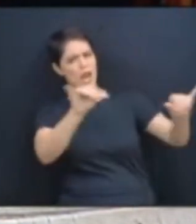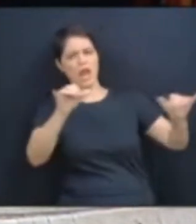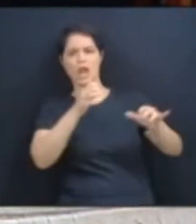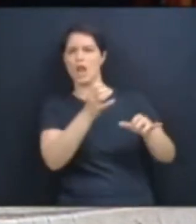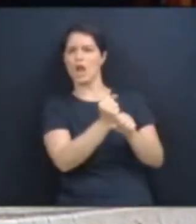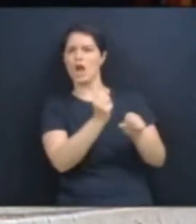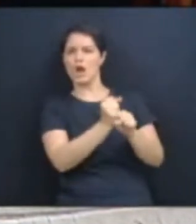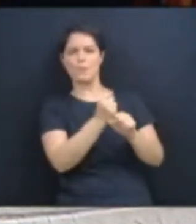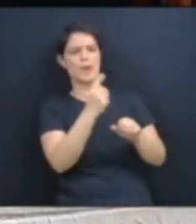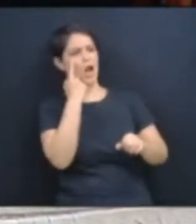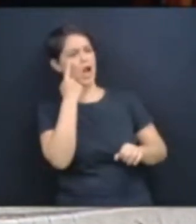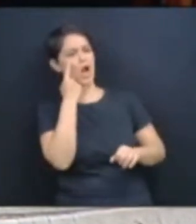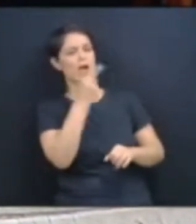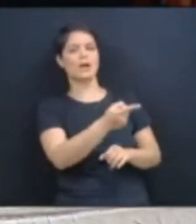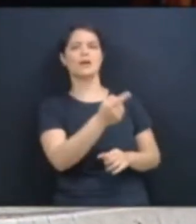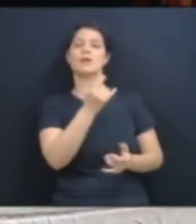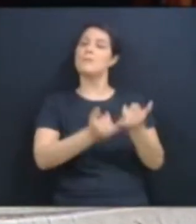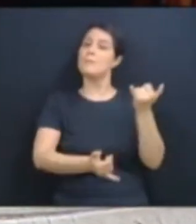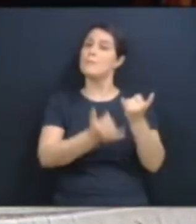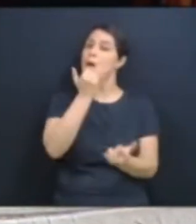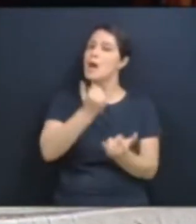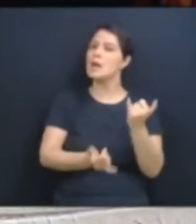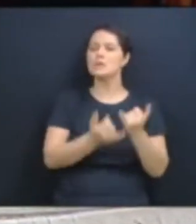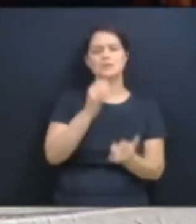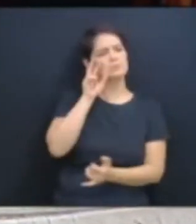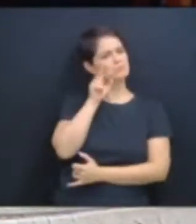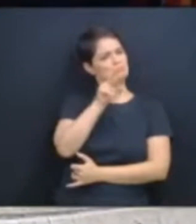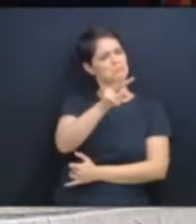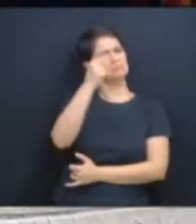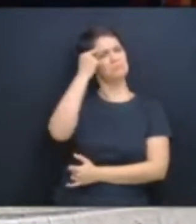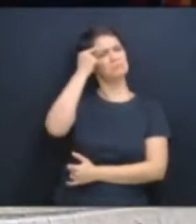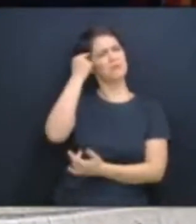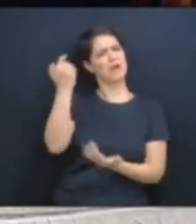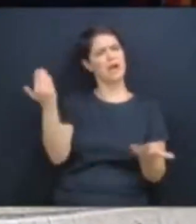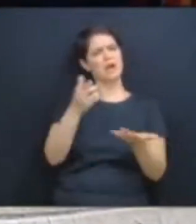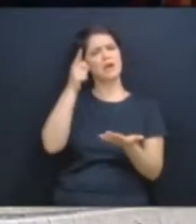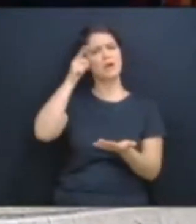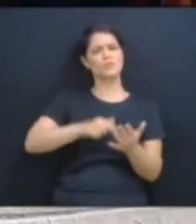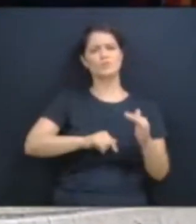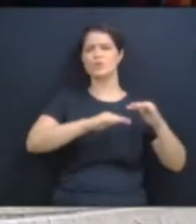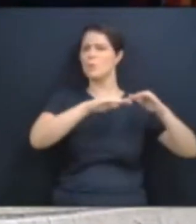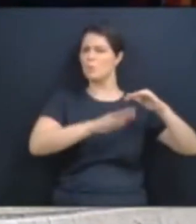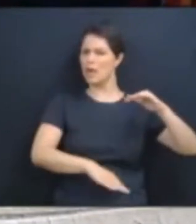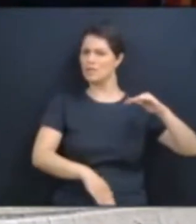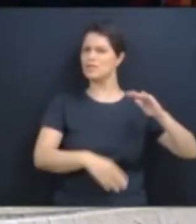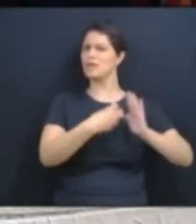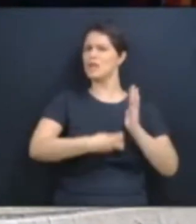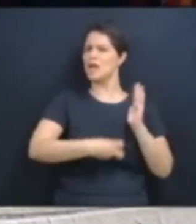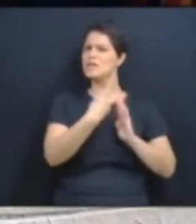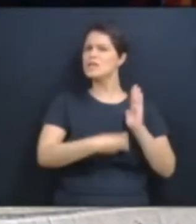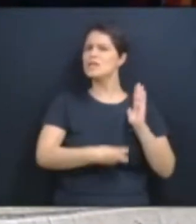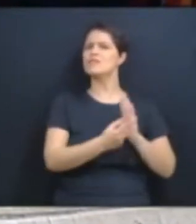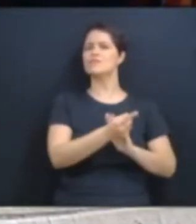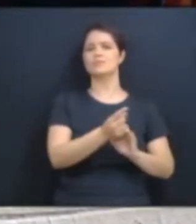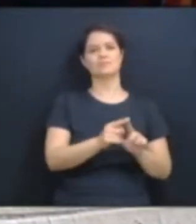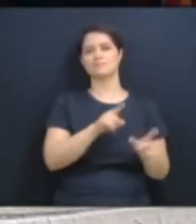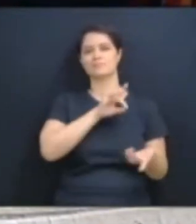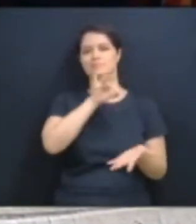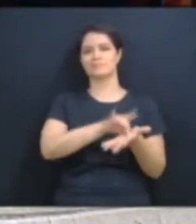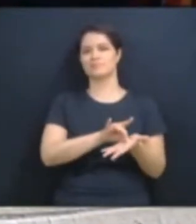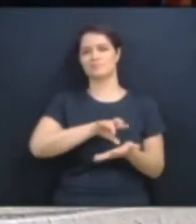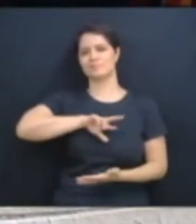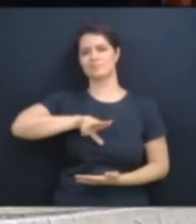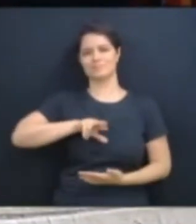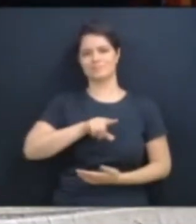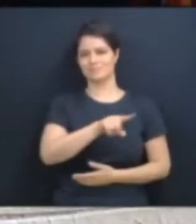dá a impressão que a gente tem uma baixa de 20% a 30% na tarifa, e não é verdadeira.